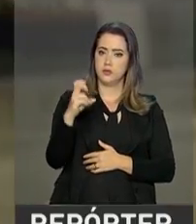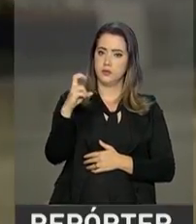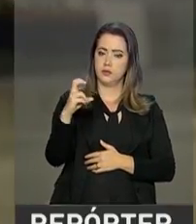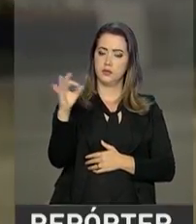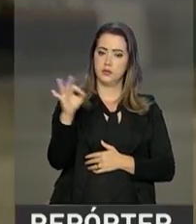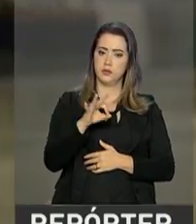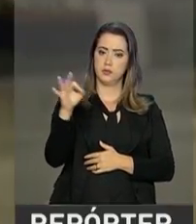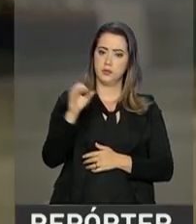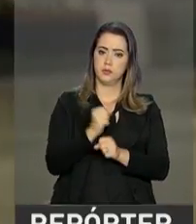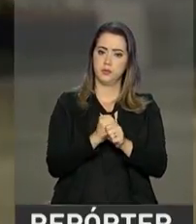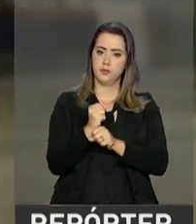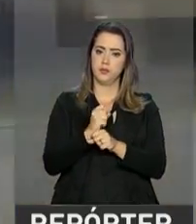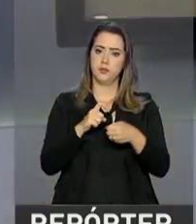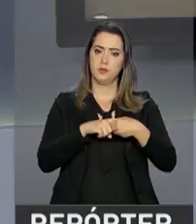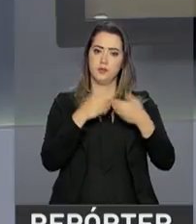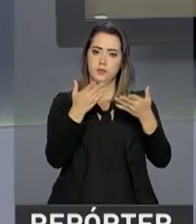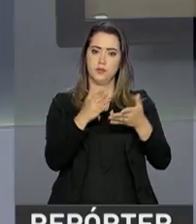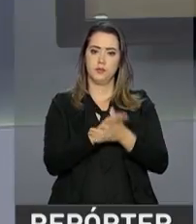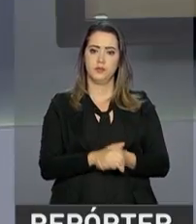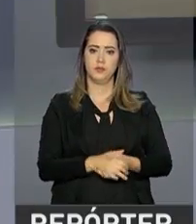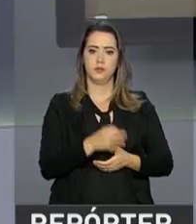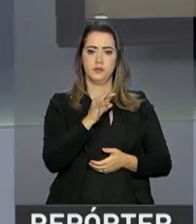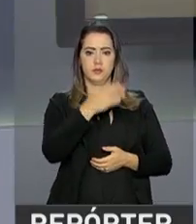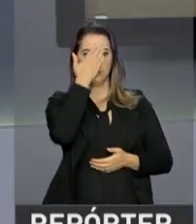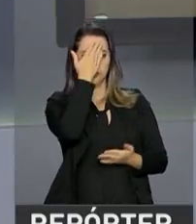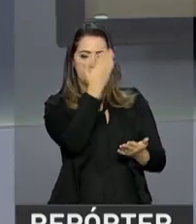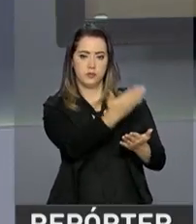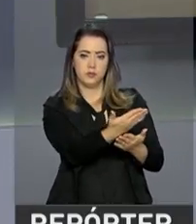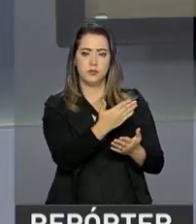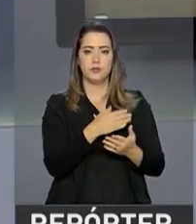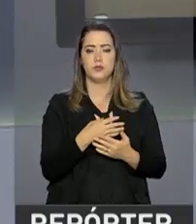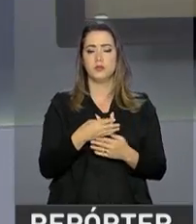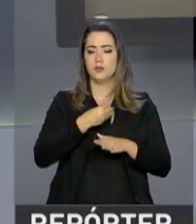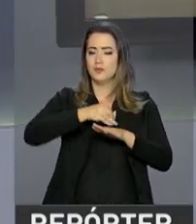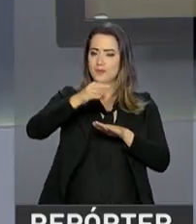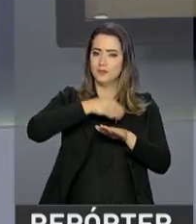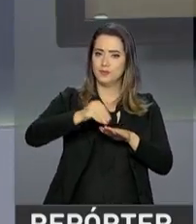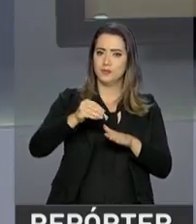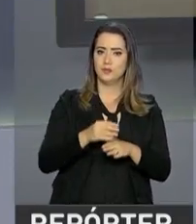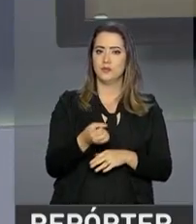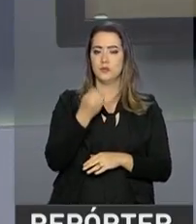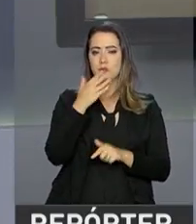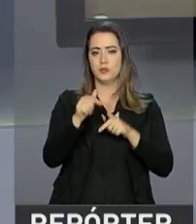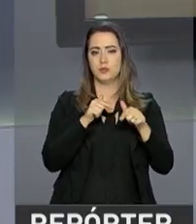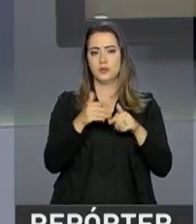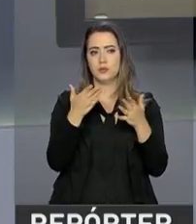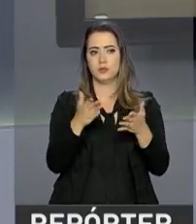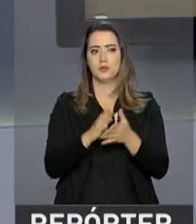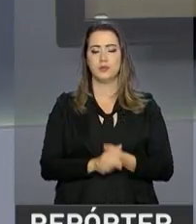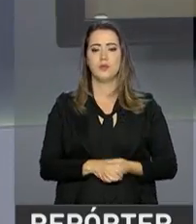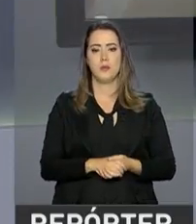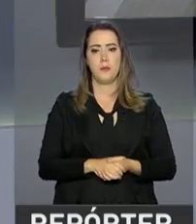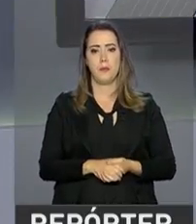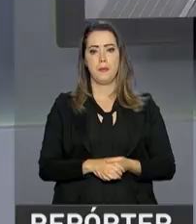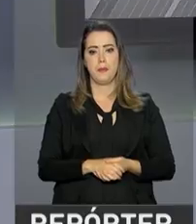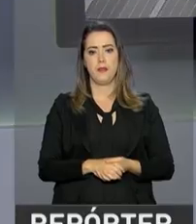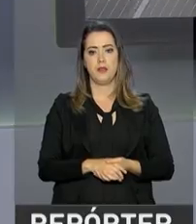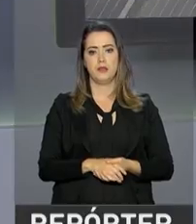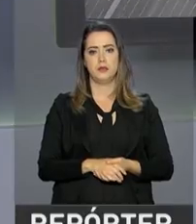ao ano volto com você e alessandro muito obrigada pablo pelas informações um bom trabalho para você